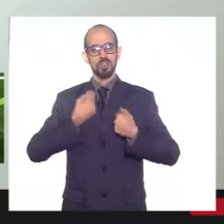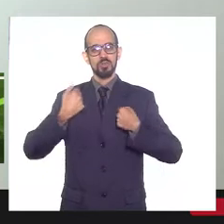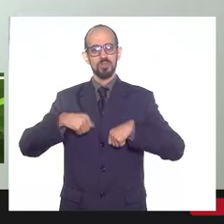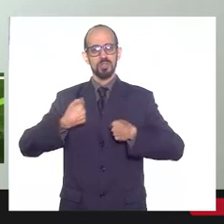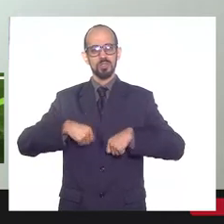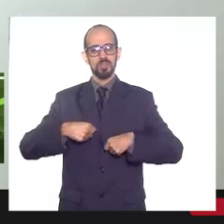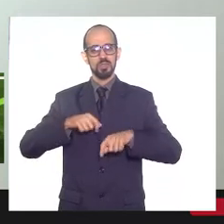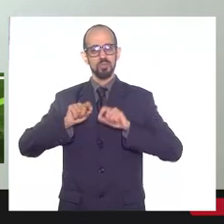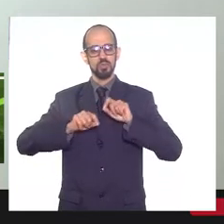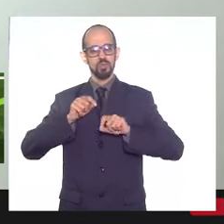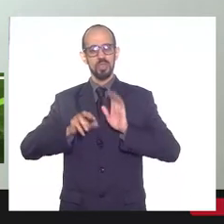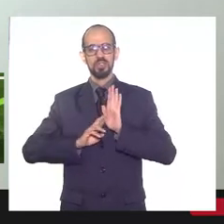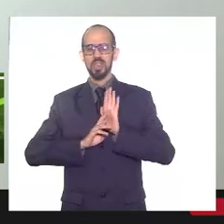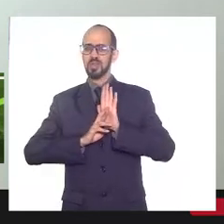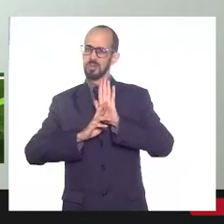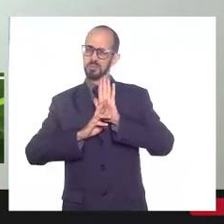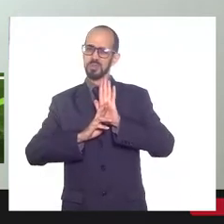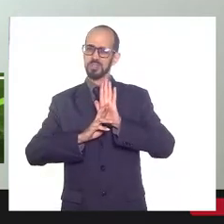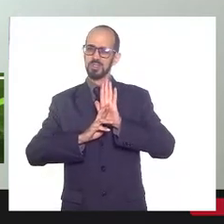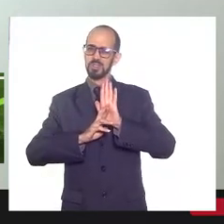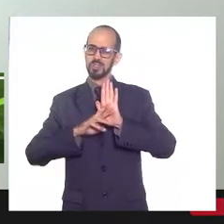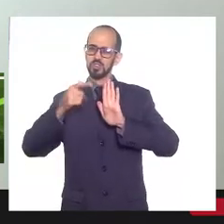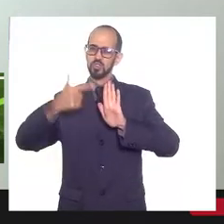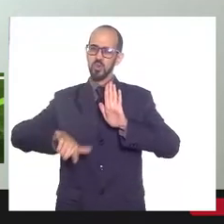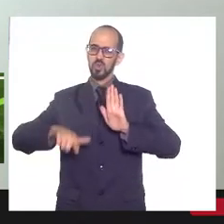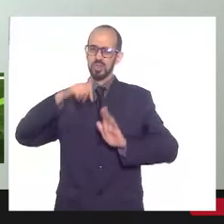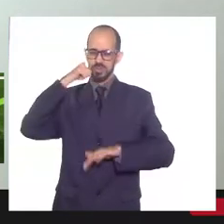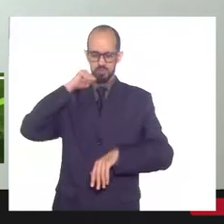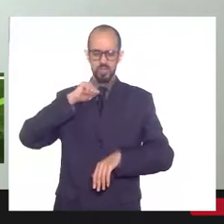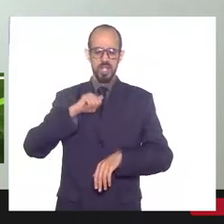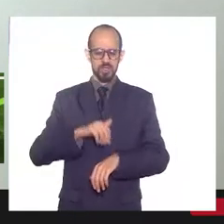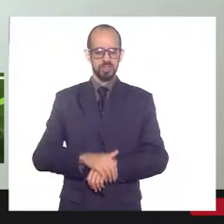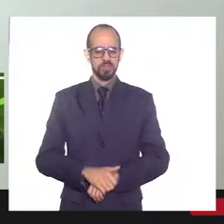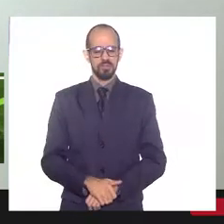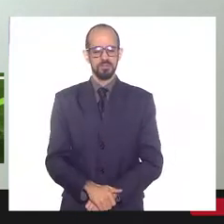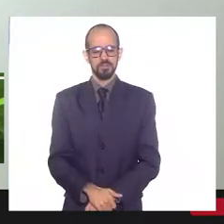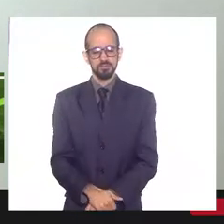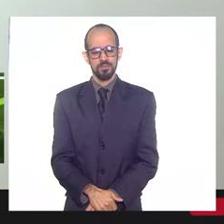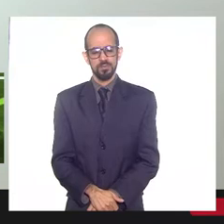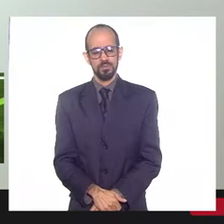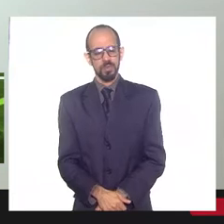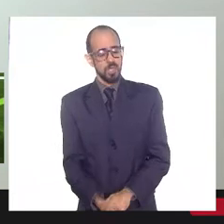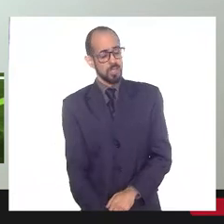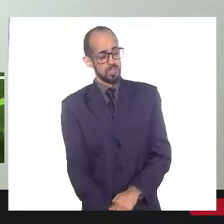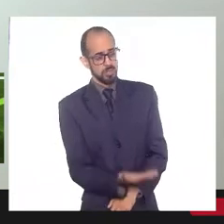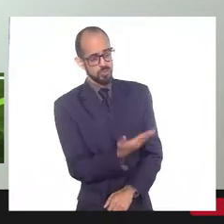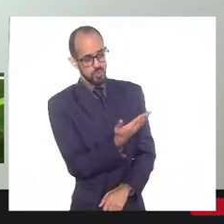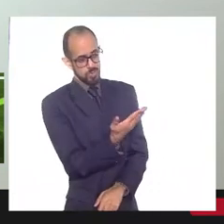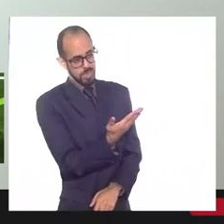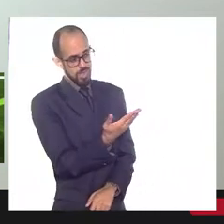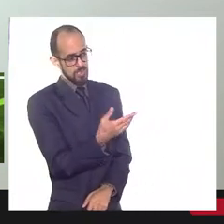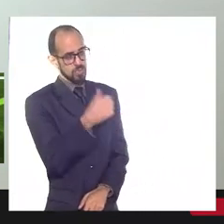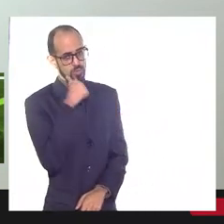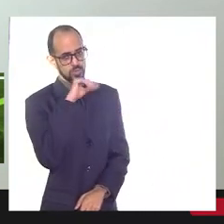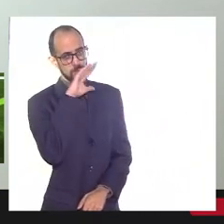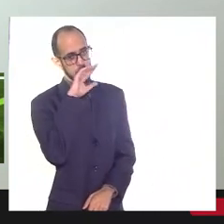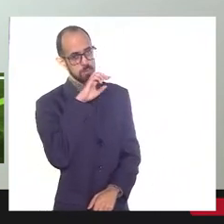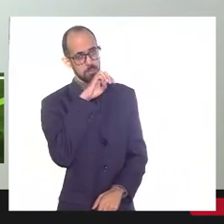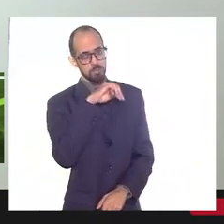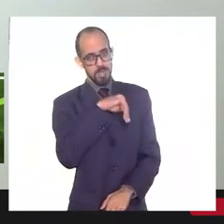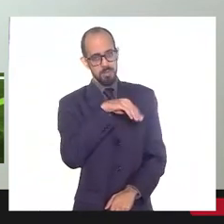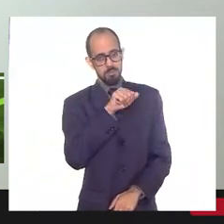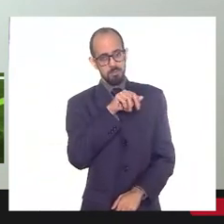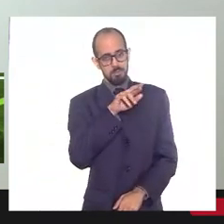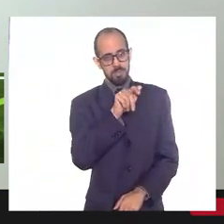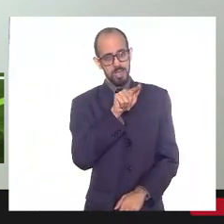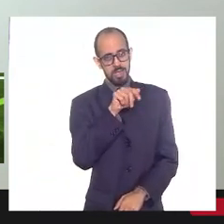é representar tantas outras mulheres e no caso no seu caso mãe Margaret se